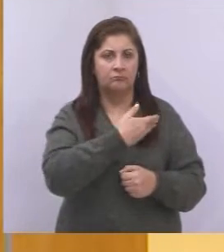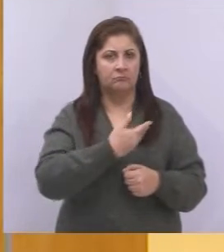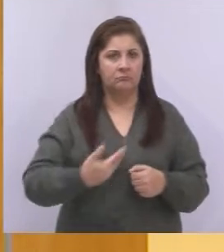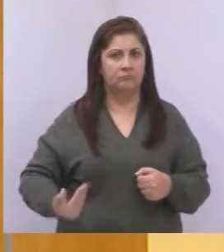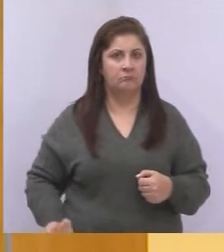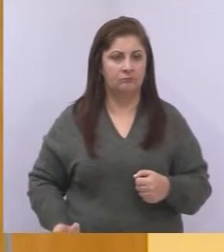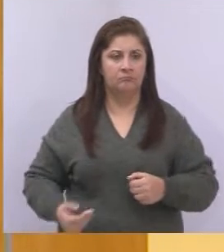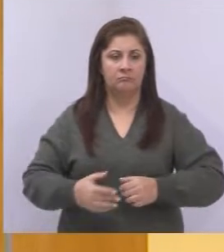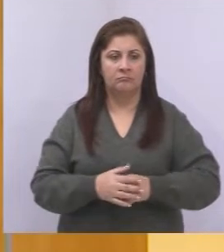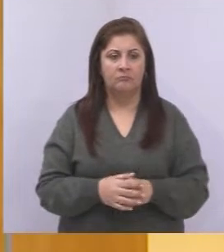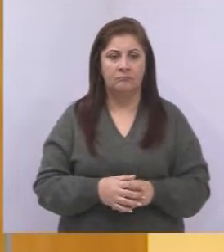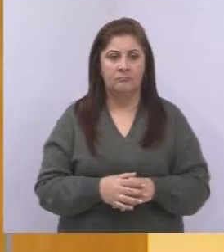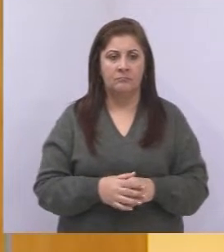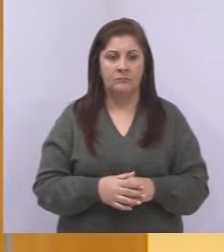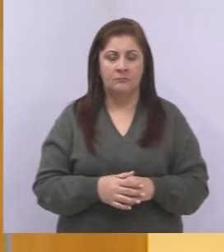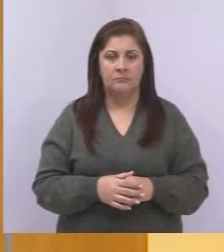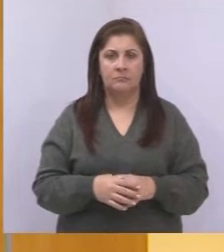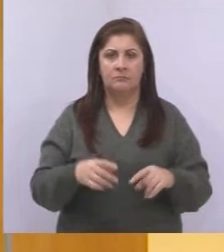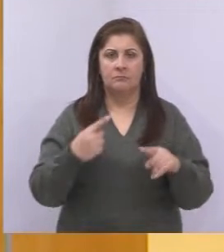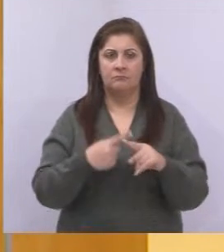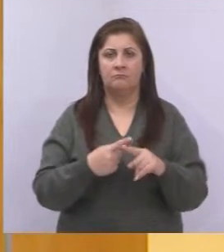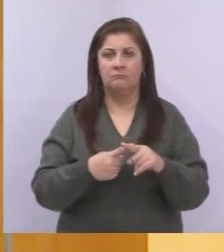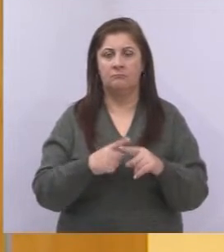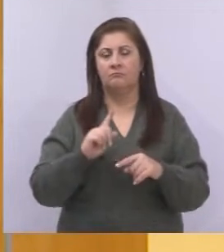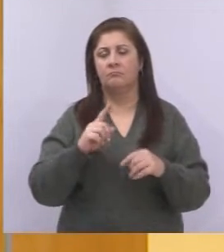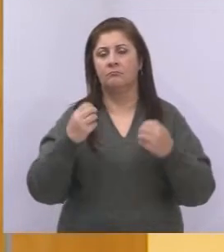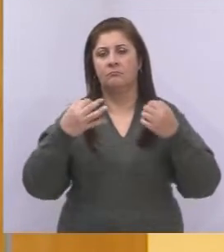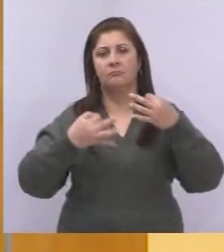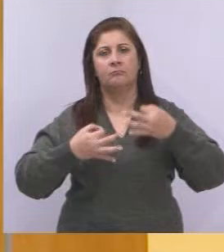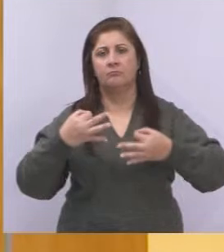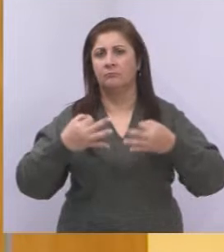diferente. Porque não é justo um